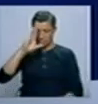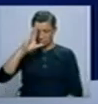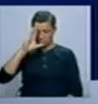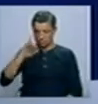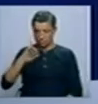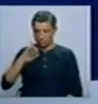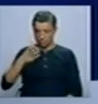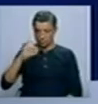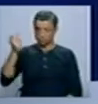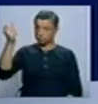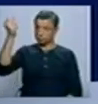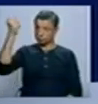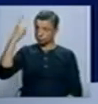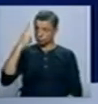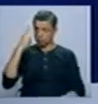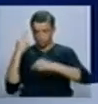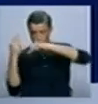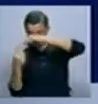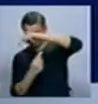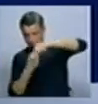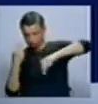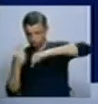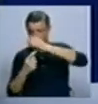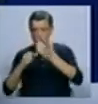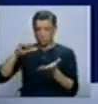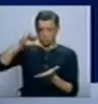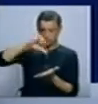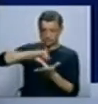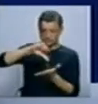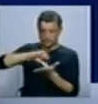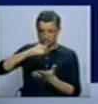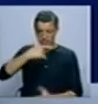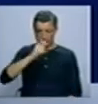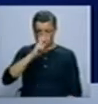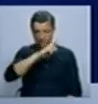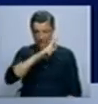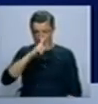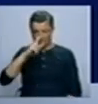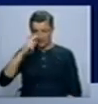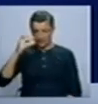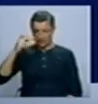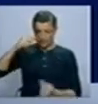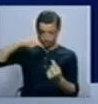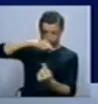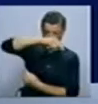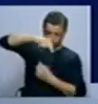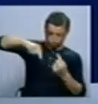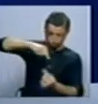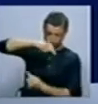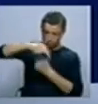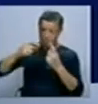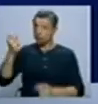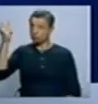o nosso Sol gira à volta do centro da Via Láctea, a Terra obviamente gira à volta do Sol e, portanto, também faz esse movimento, e